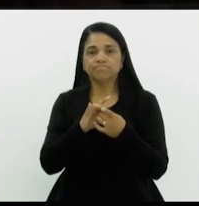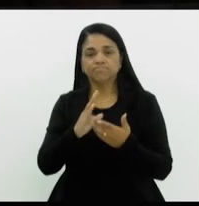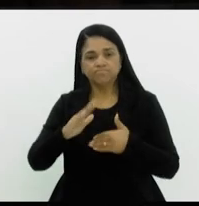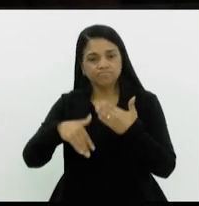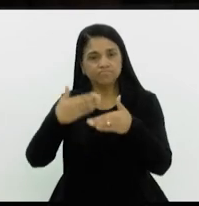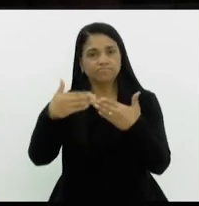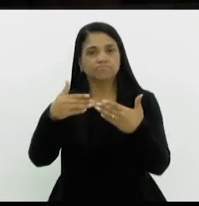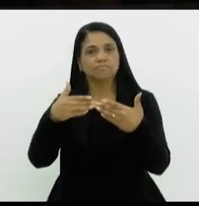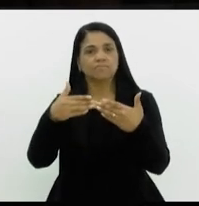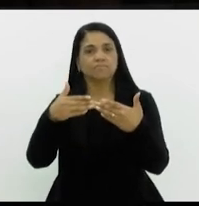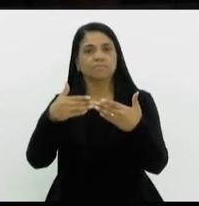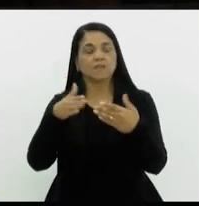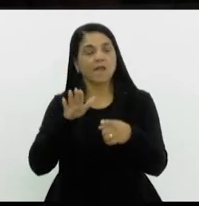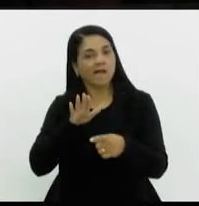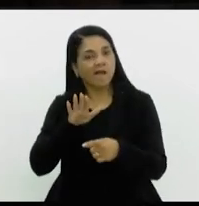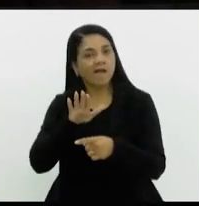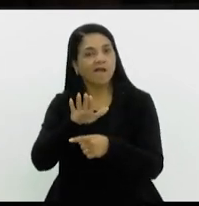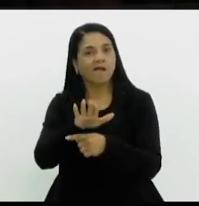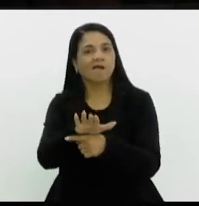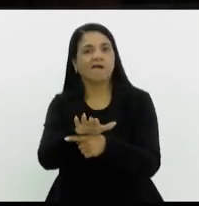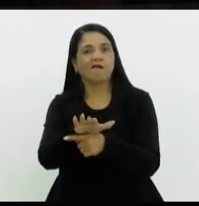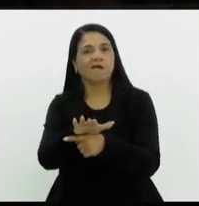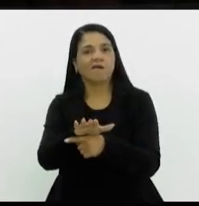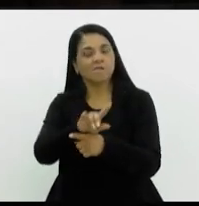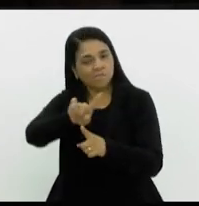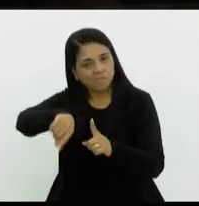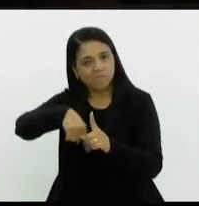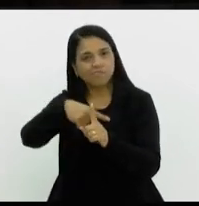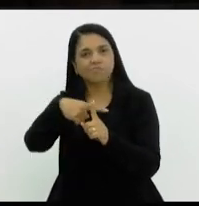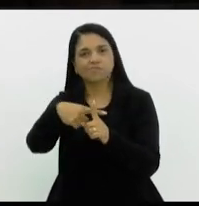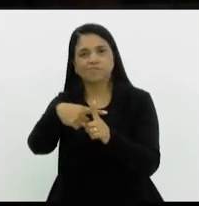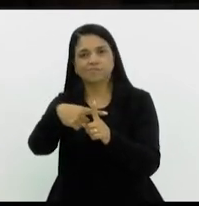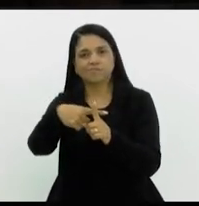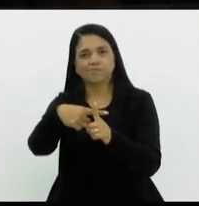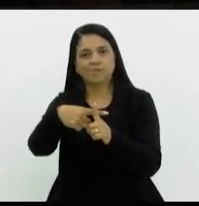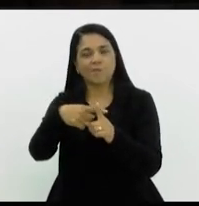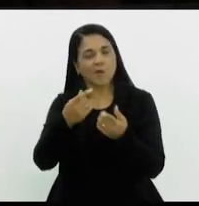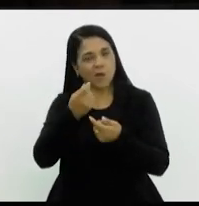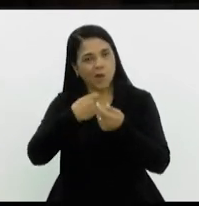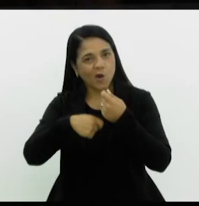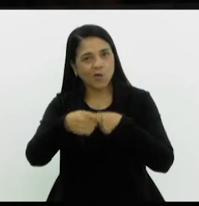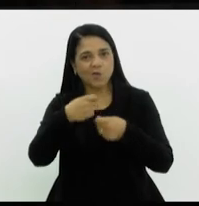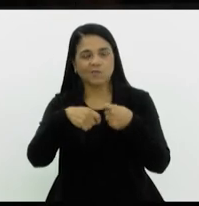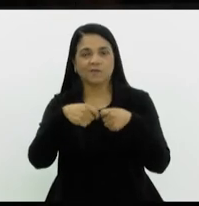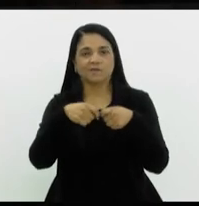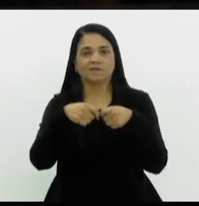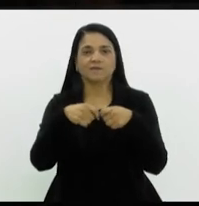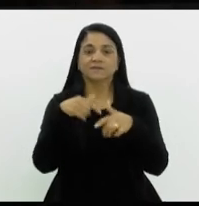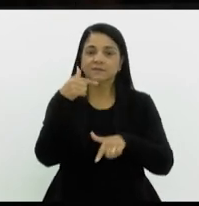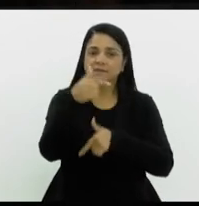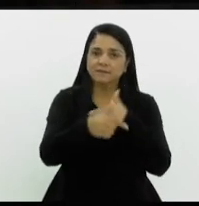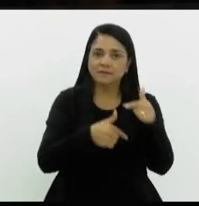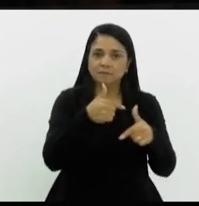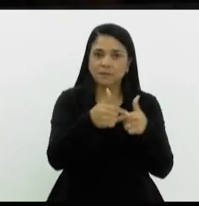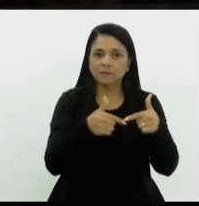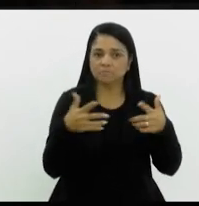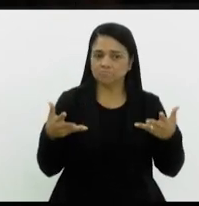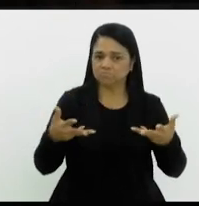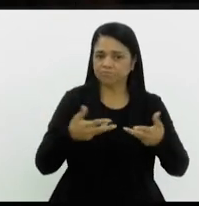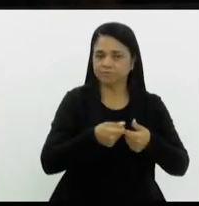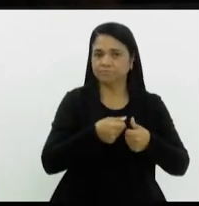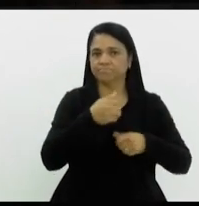propensos a contribuir positivamente para a economia, seja como trabalhadores